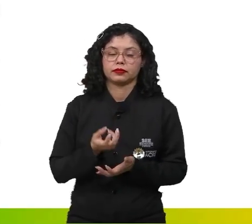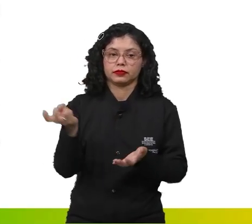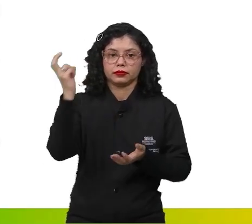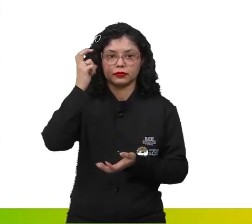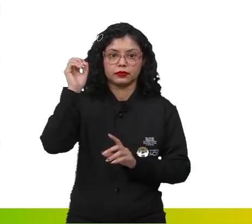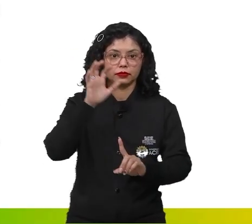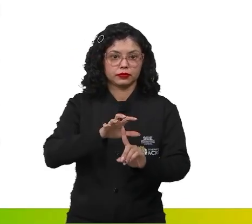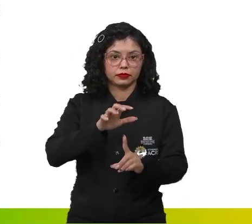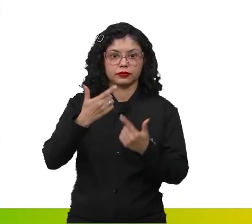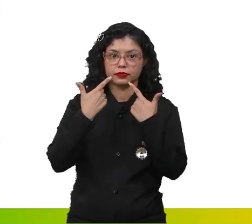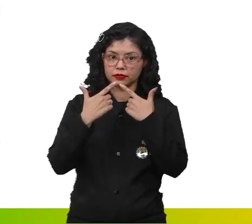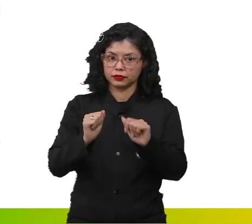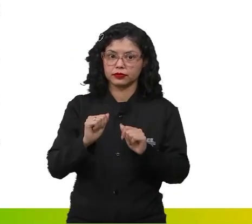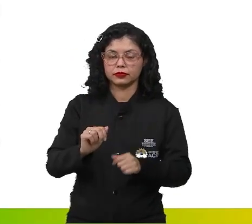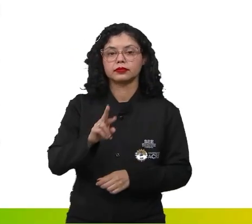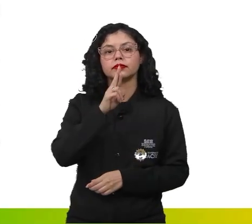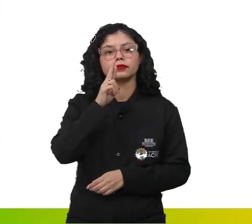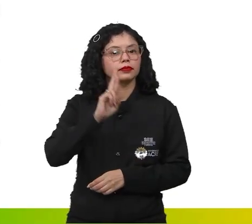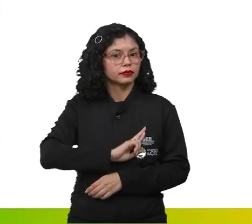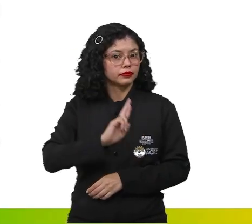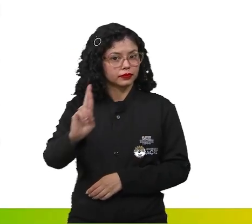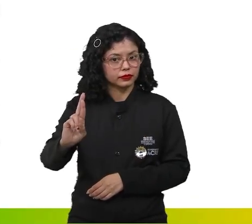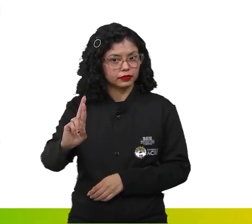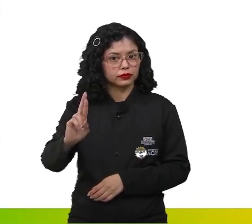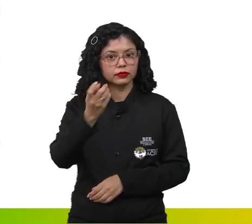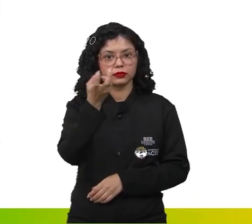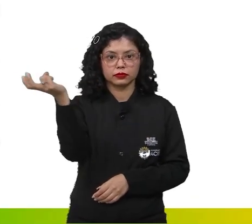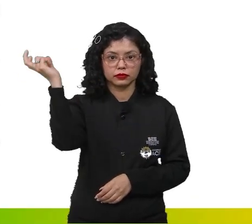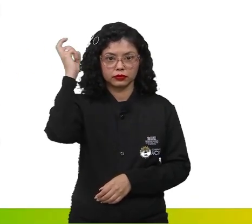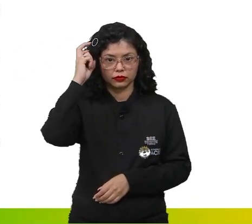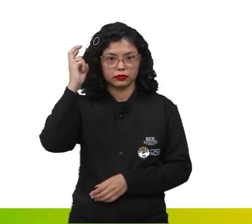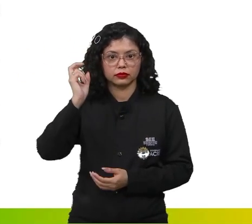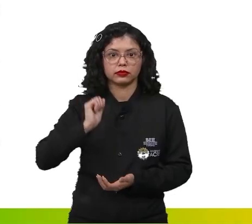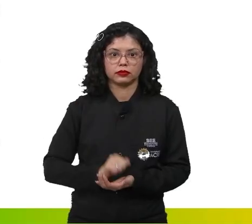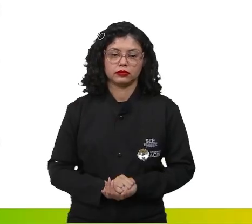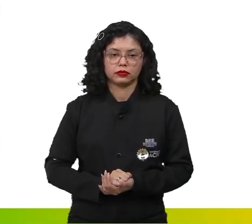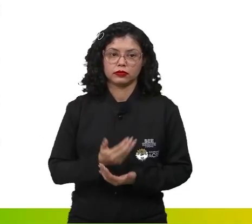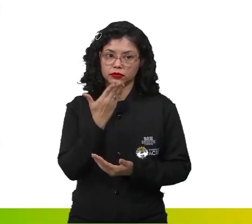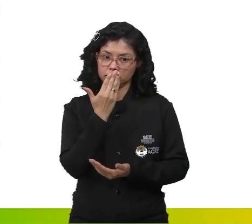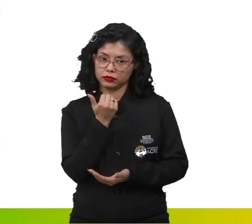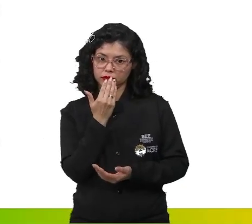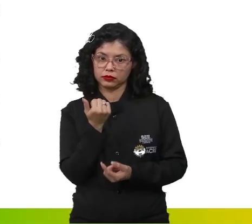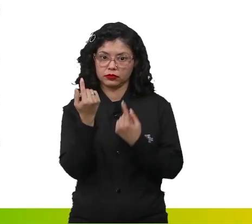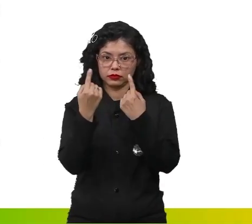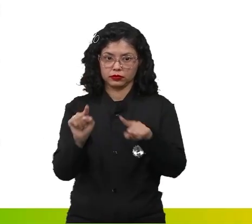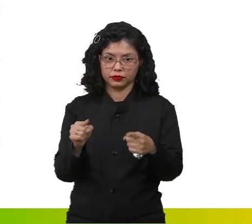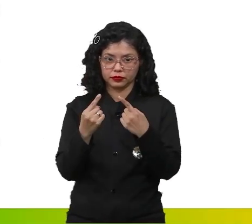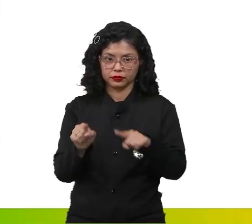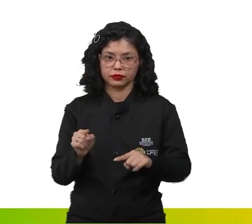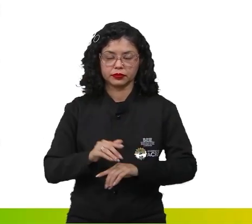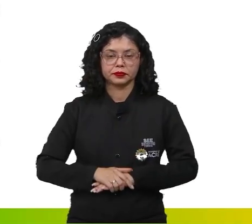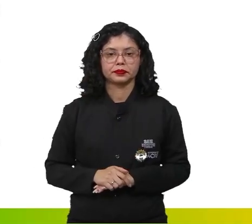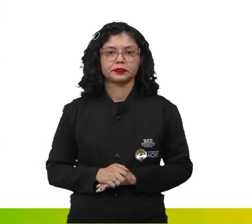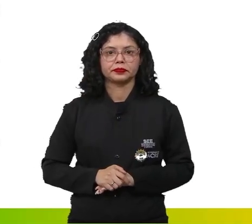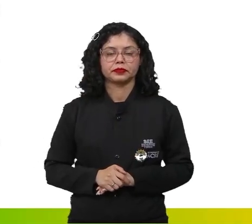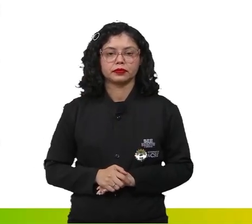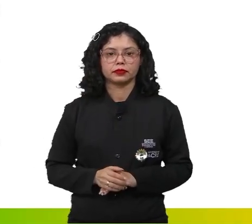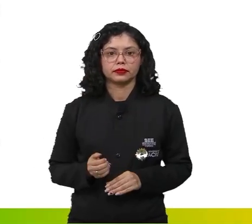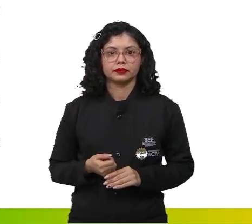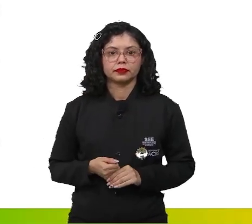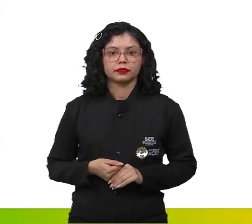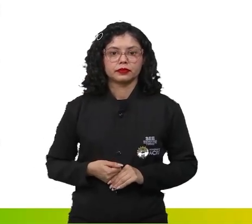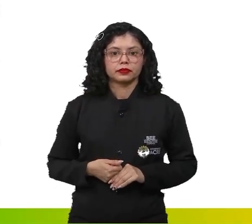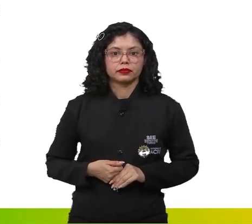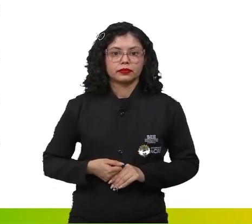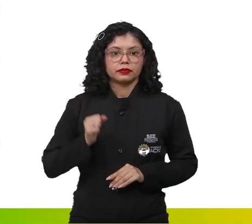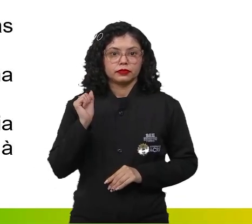cultura influenciou a nossa língua, influenciou a religião, influenciou a culinária brasileira e a música. Ok?